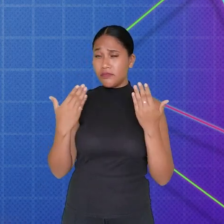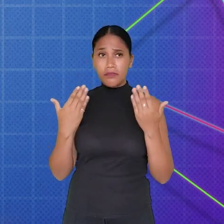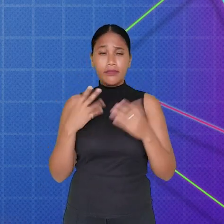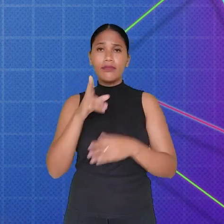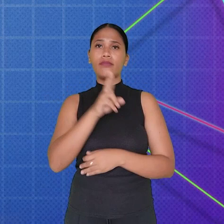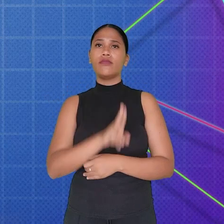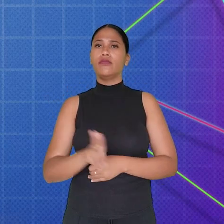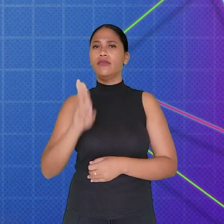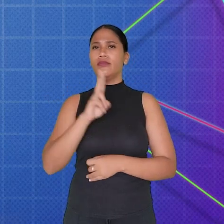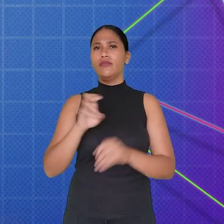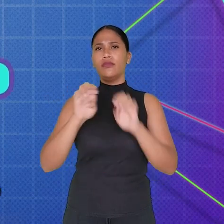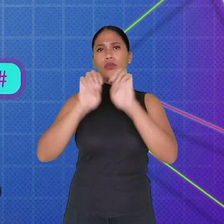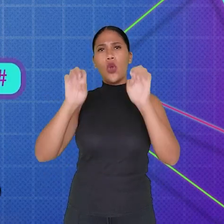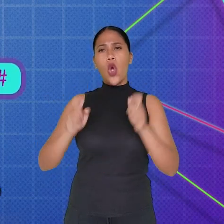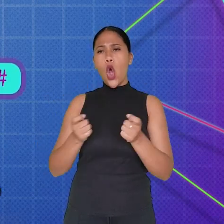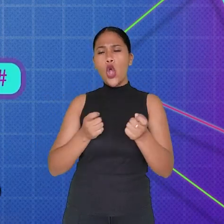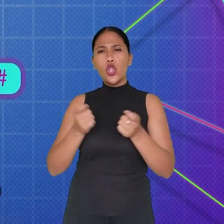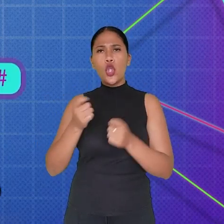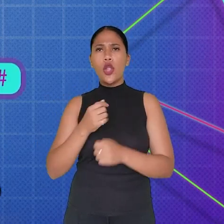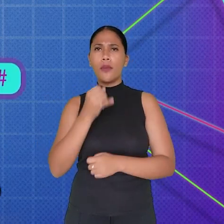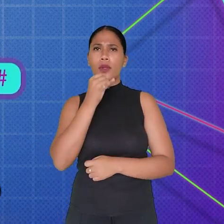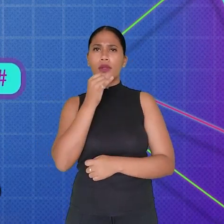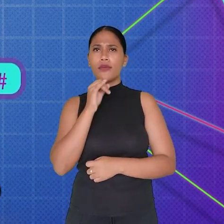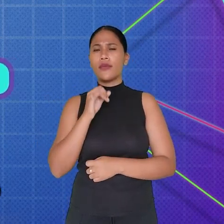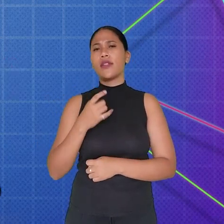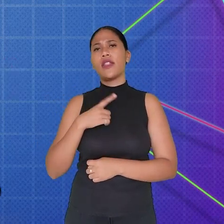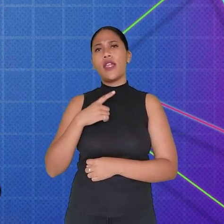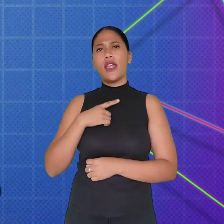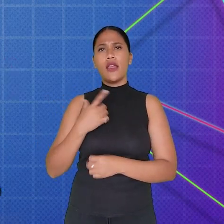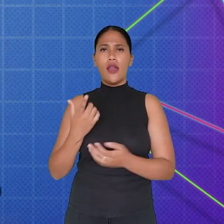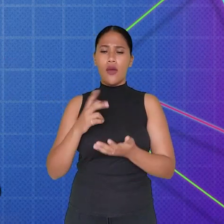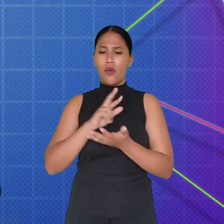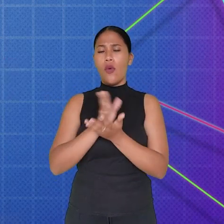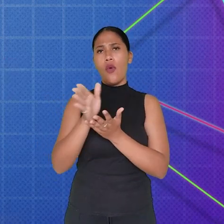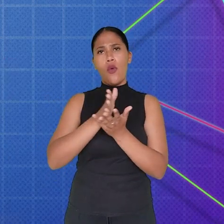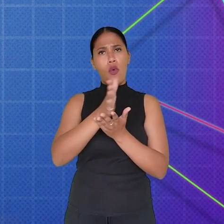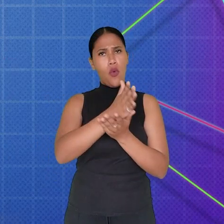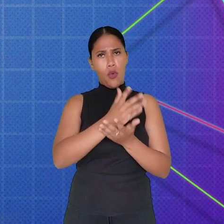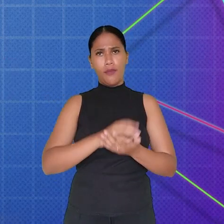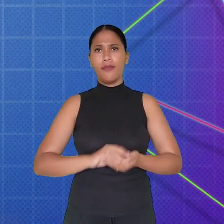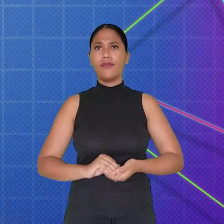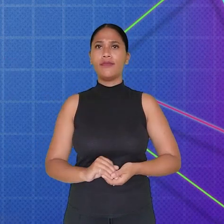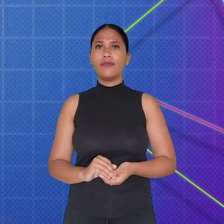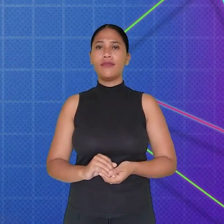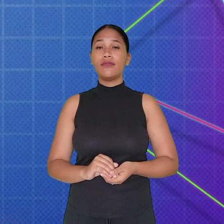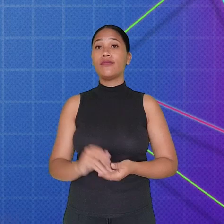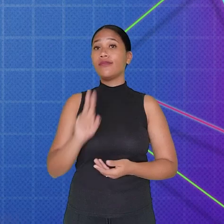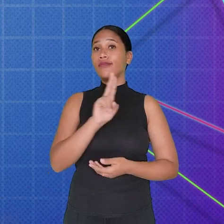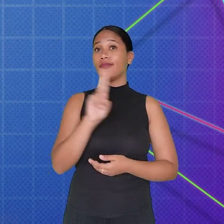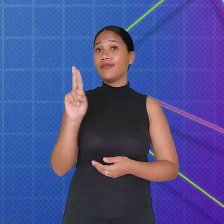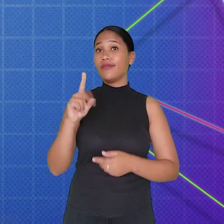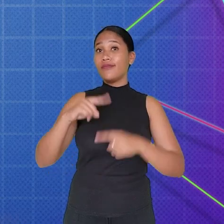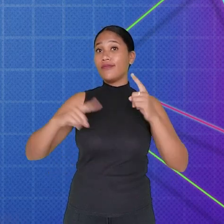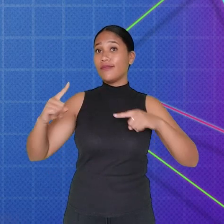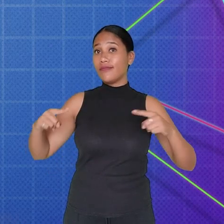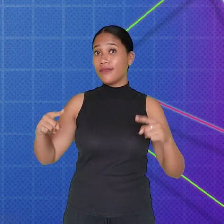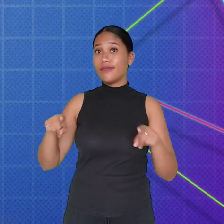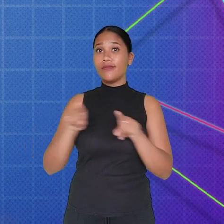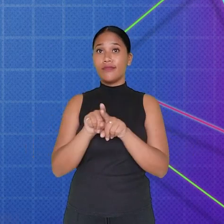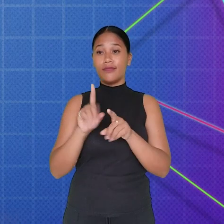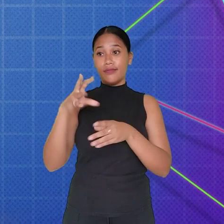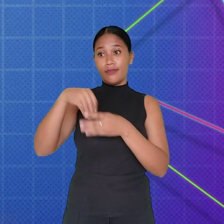o while, por exemplo. Nomenclatura de variáveis em C#. Vamos aprender sobre as regras para nomear variáveis